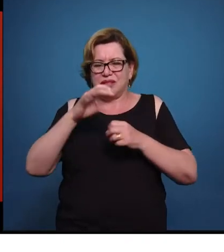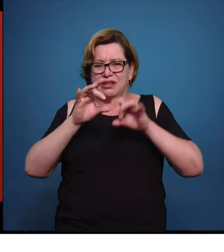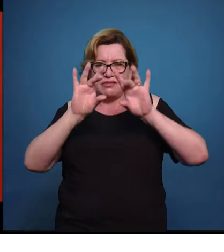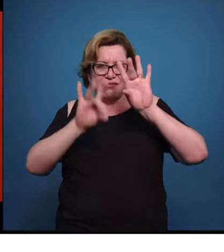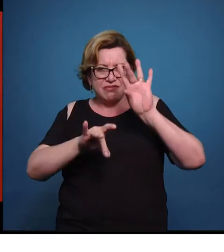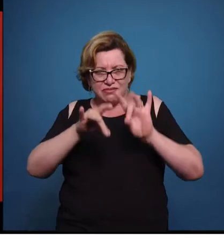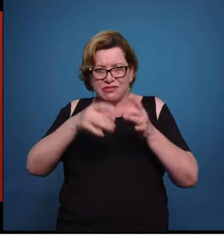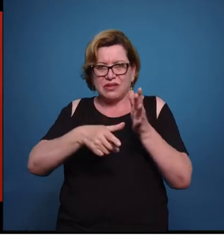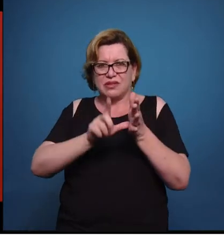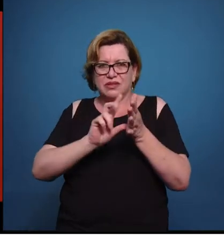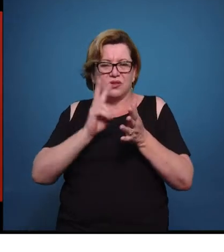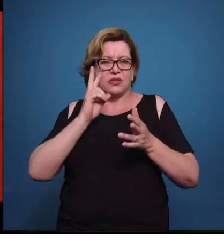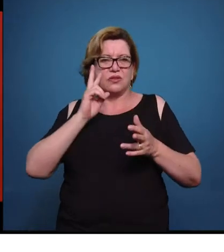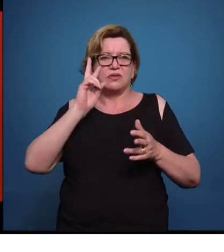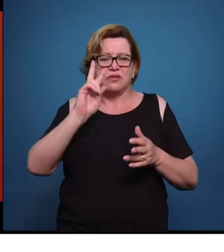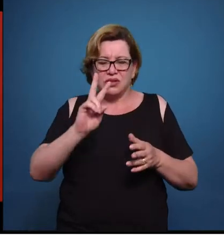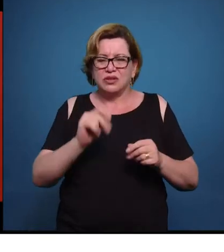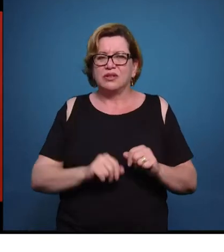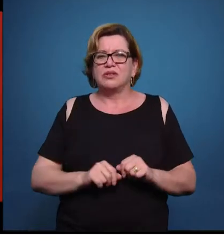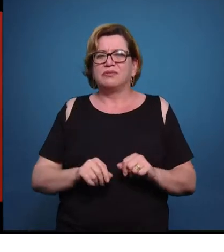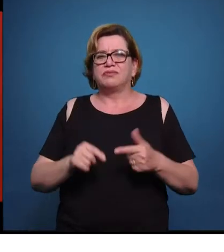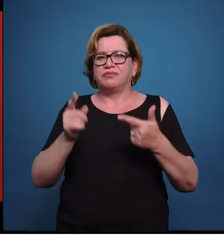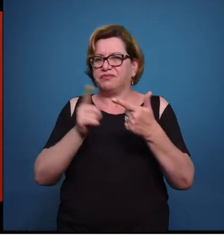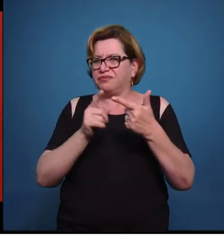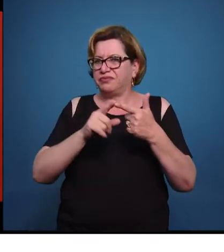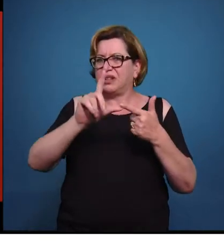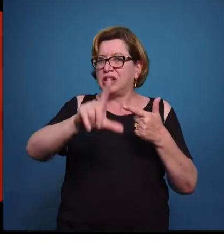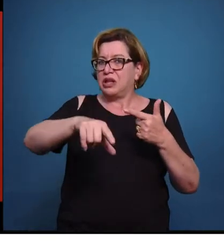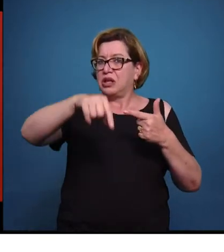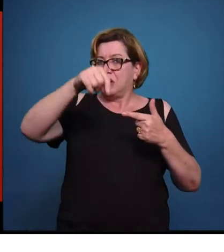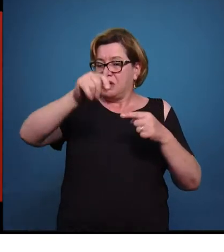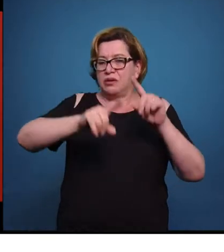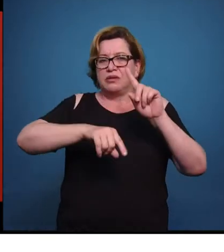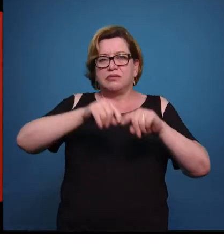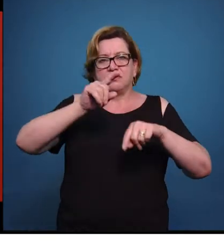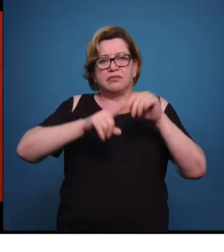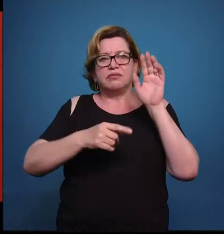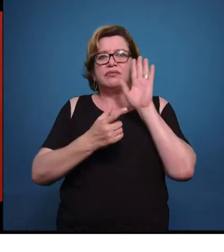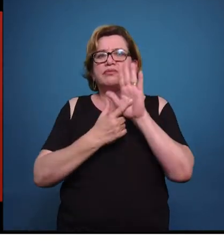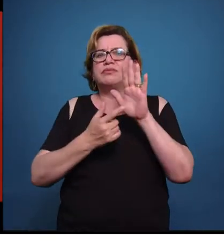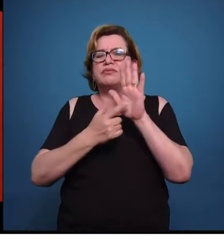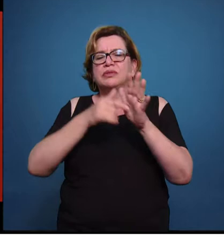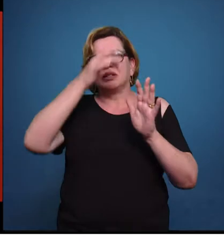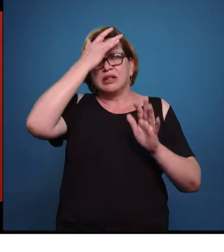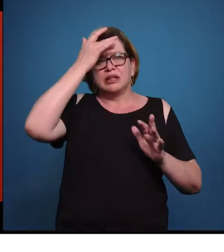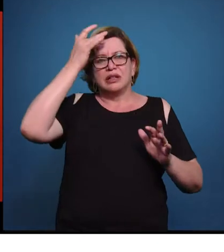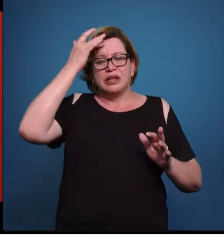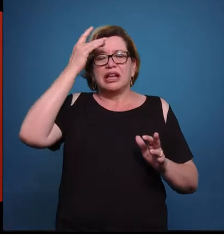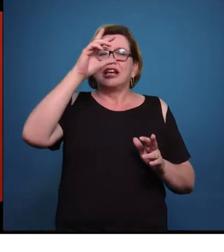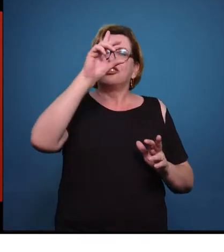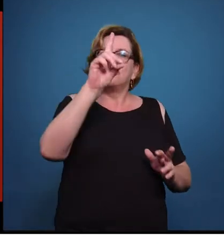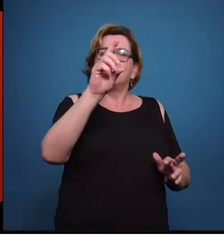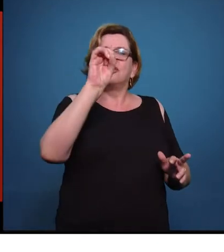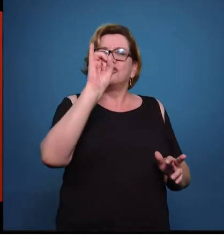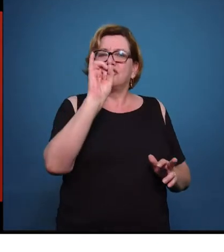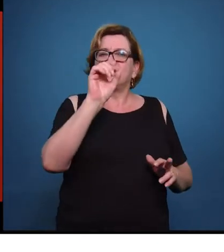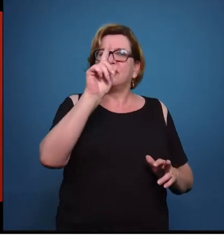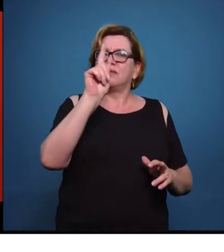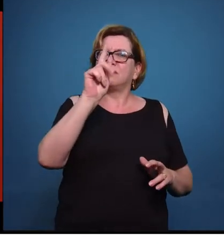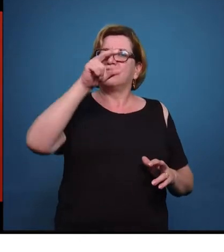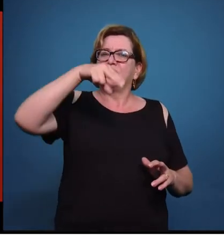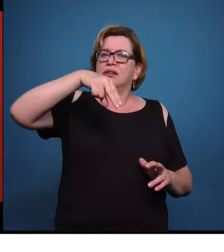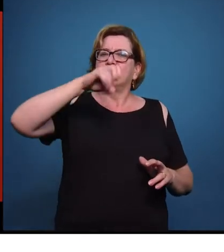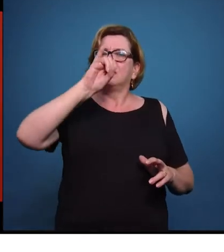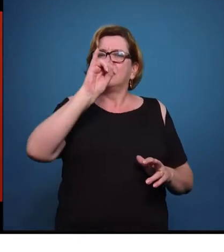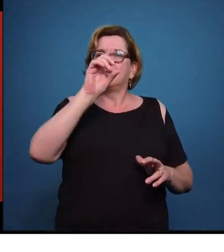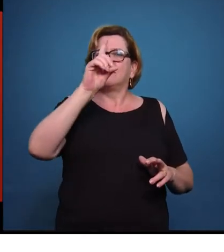teatral antes. Escolha também materiais que retratem os personagens com dignidade, que explorem a vida